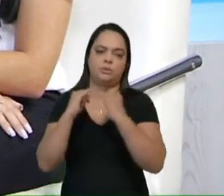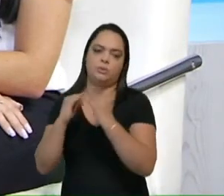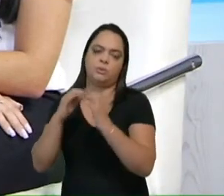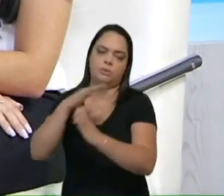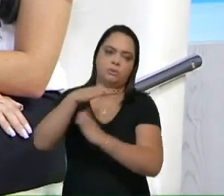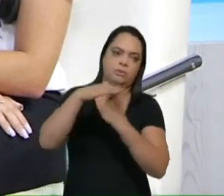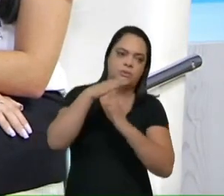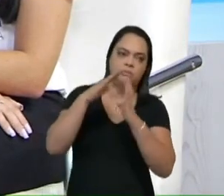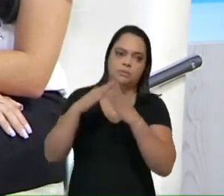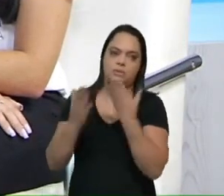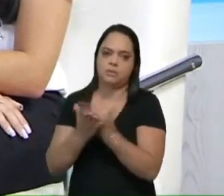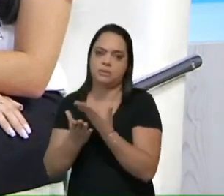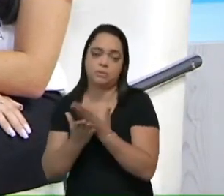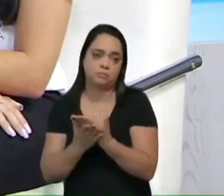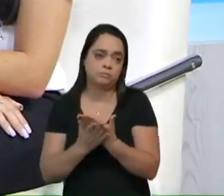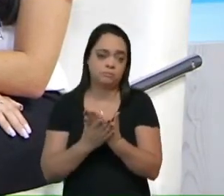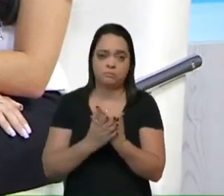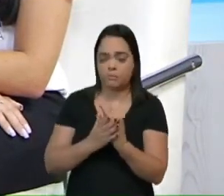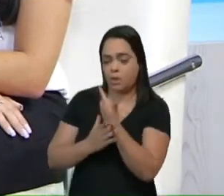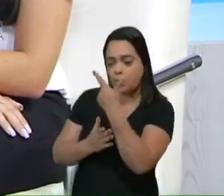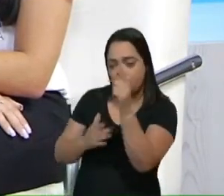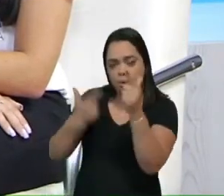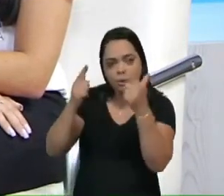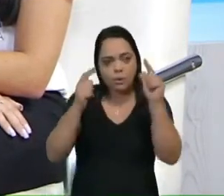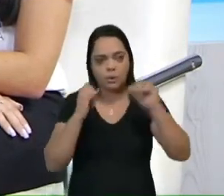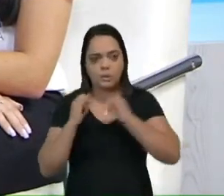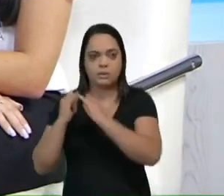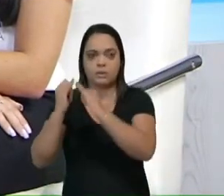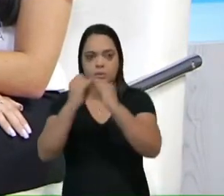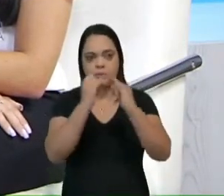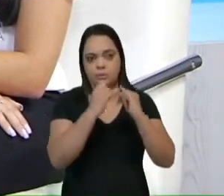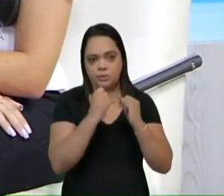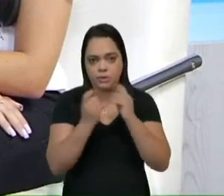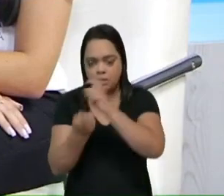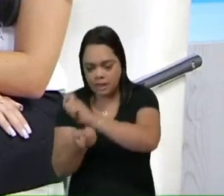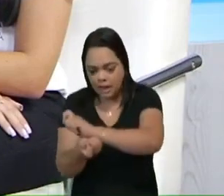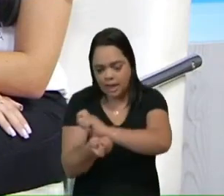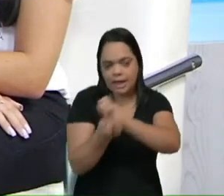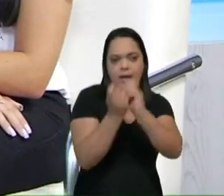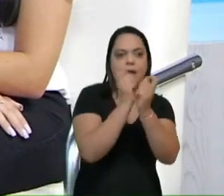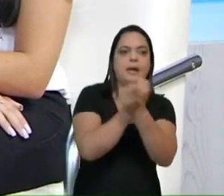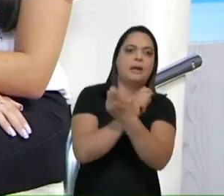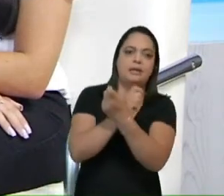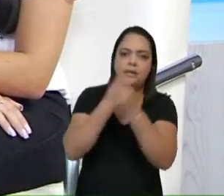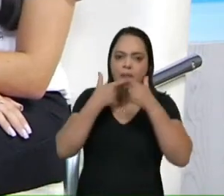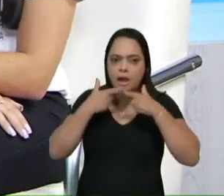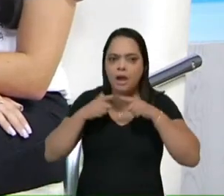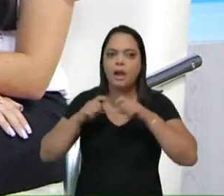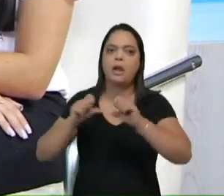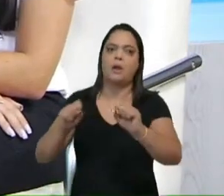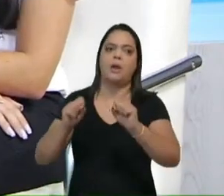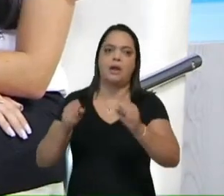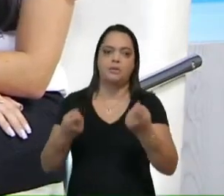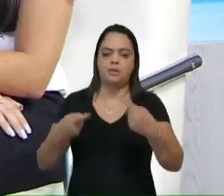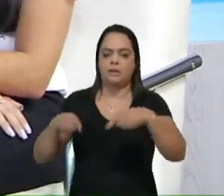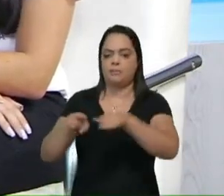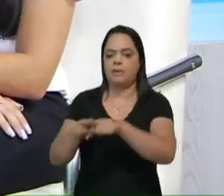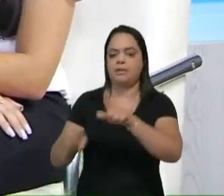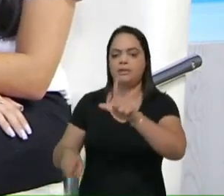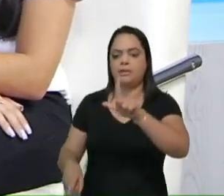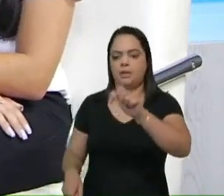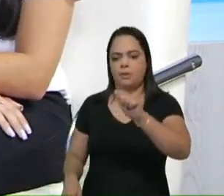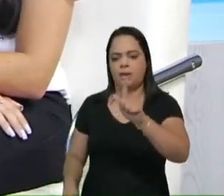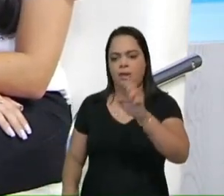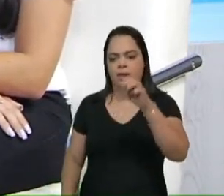empresas escolas outras instituições sociais adaptando essa linguagem para cada público a gente tem uma parceria com a lagen